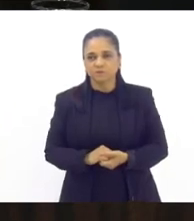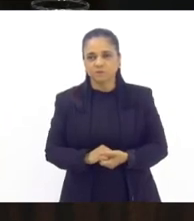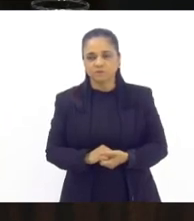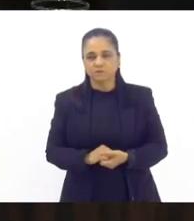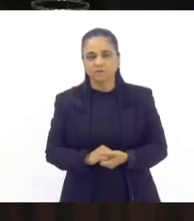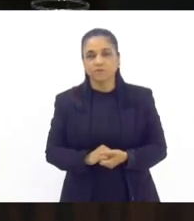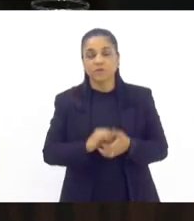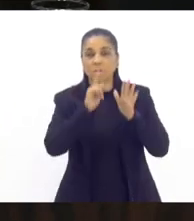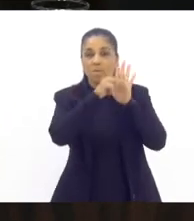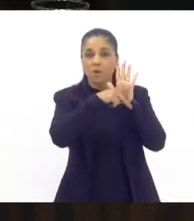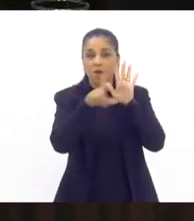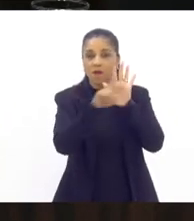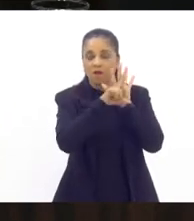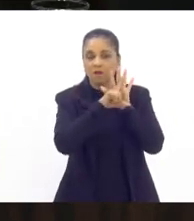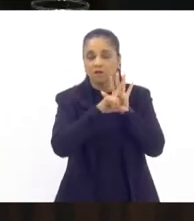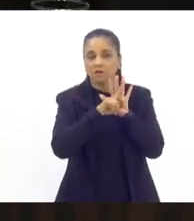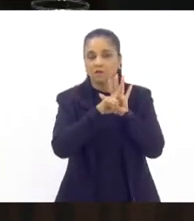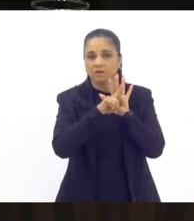Projeto de lei